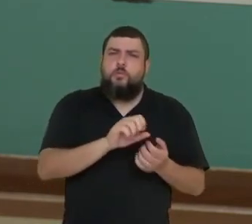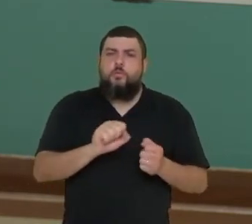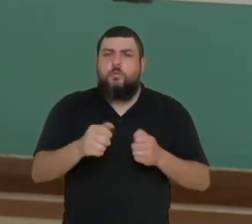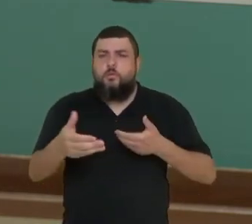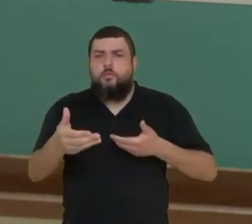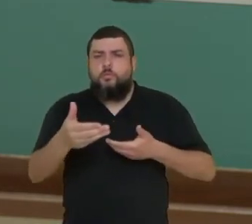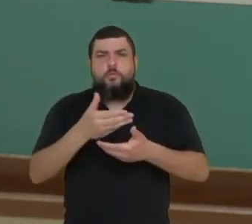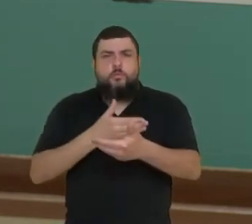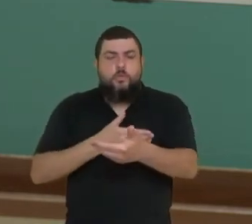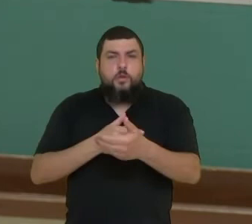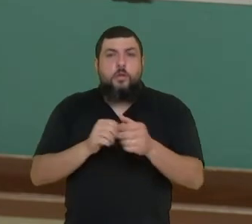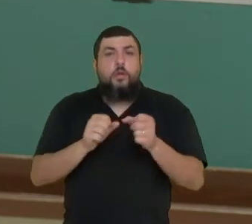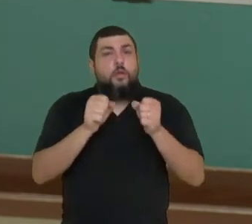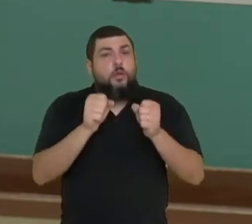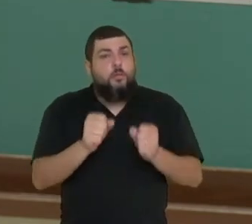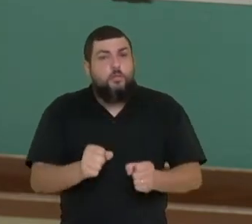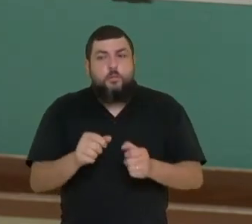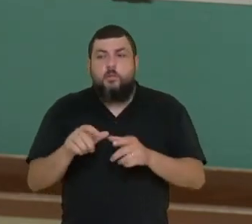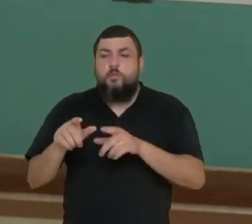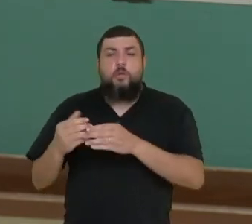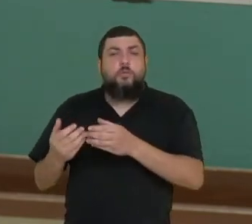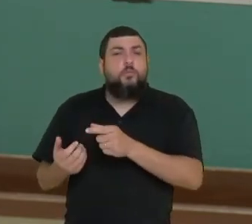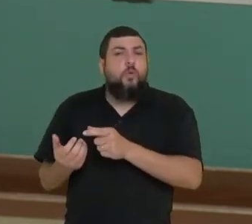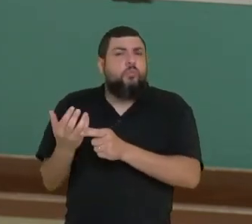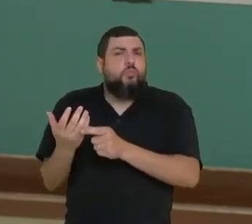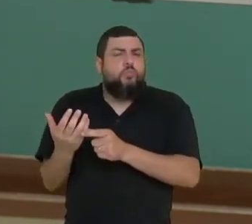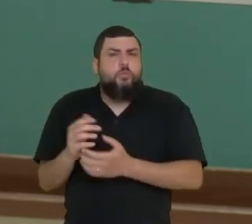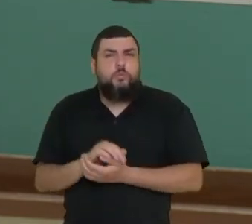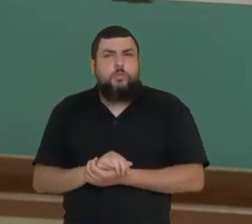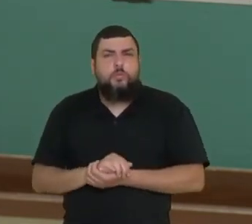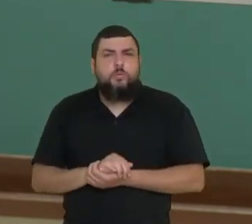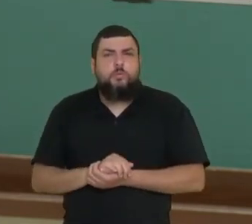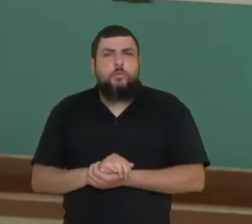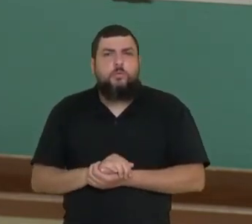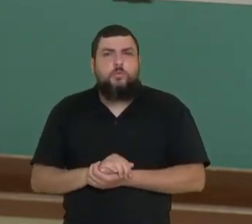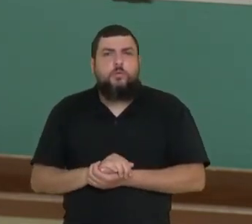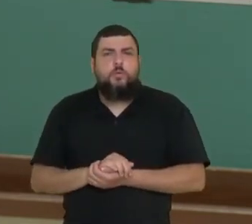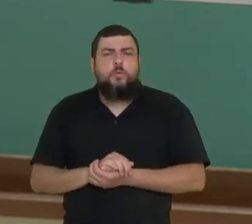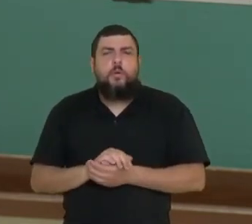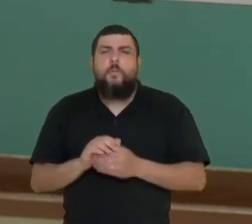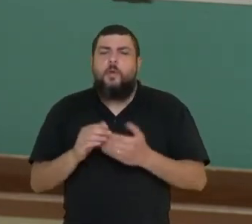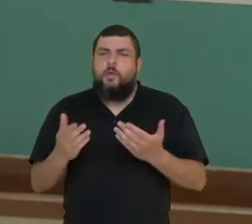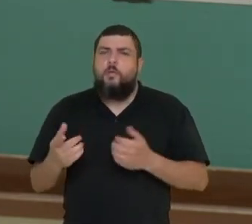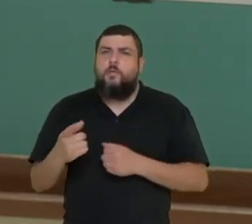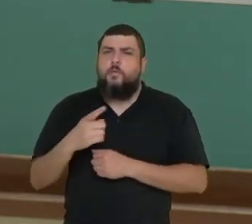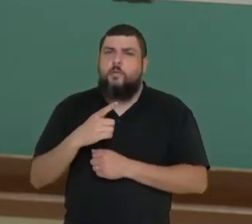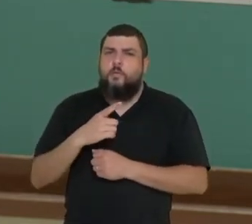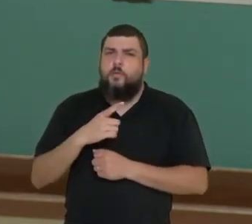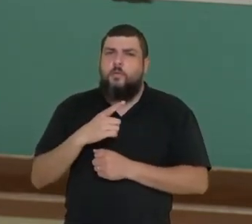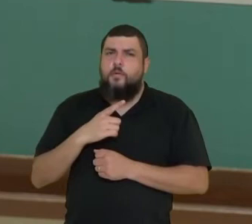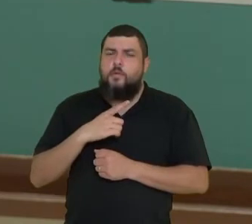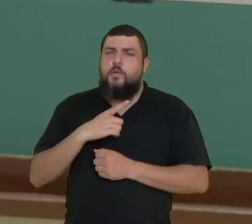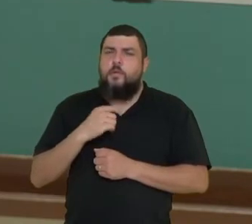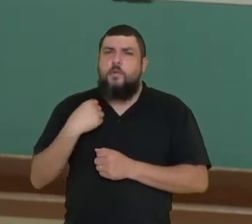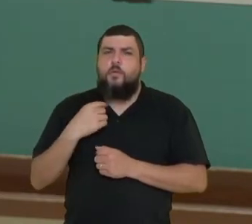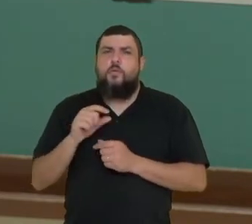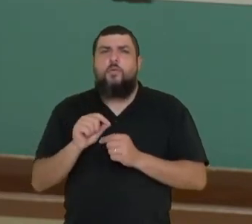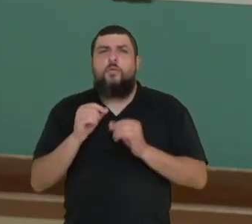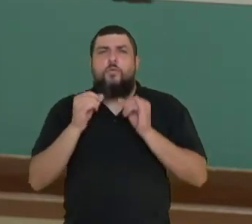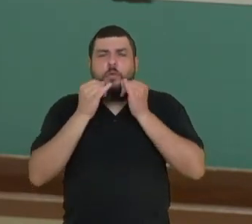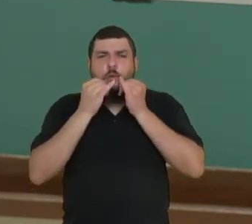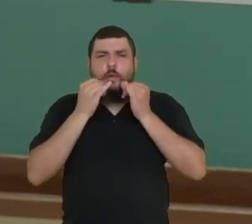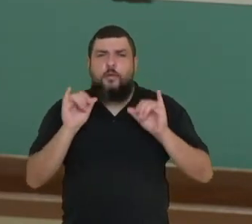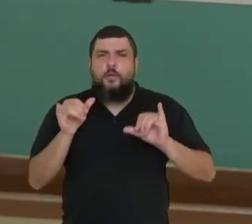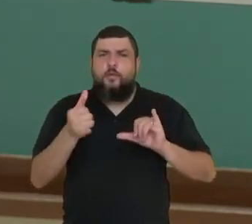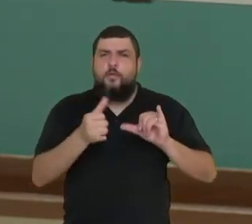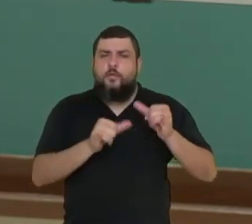potencial disso, inclusive queimado, certo? Então, existe aqui a ideia, né? Tem energia química ali, que no caso